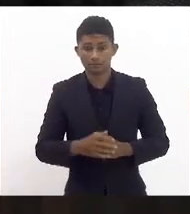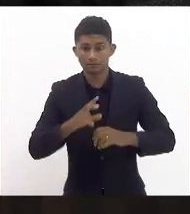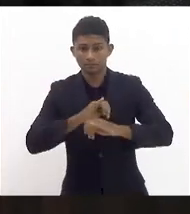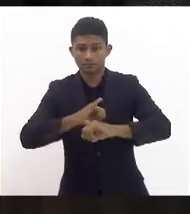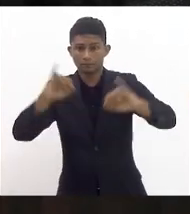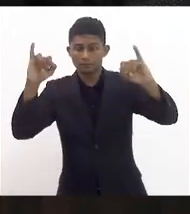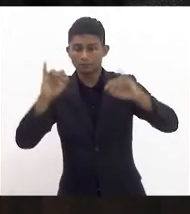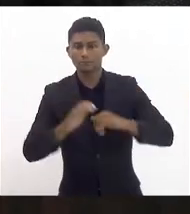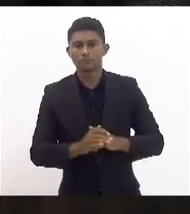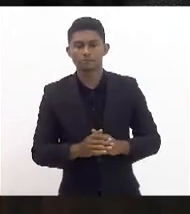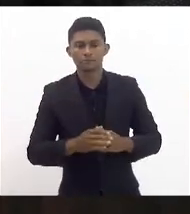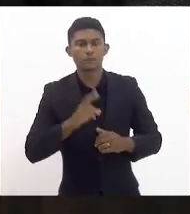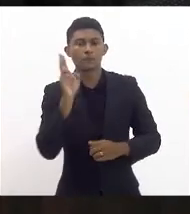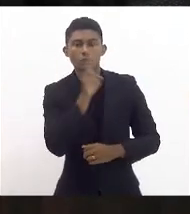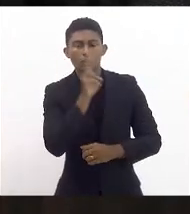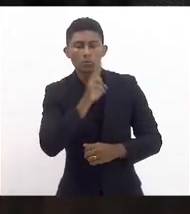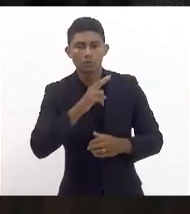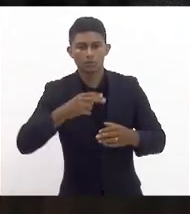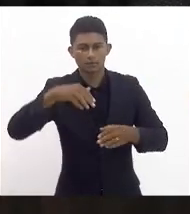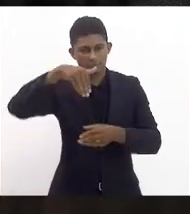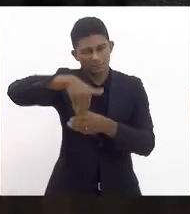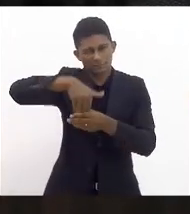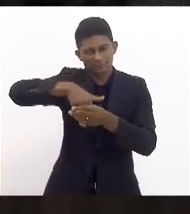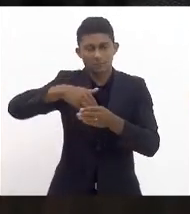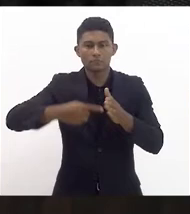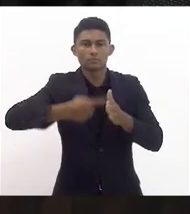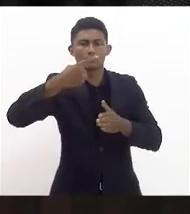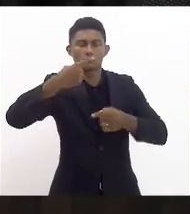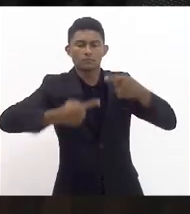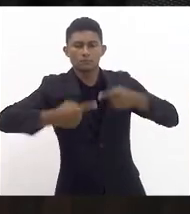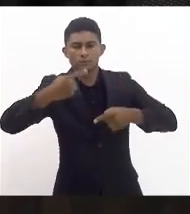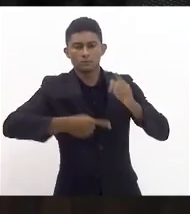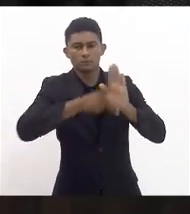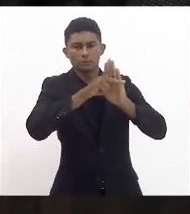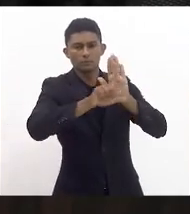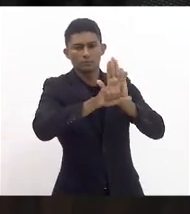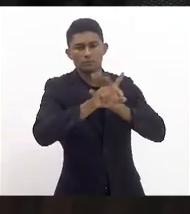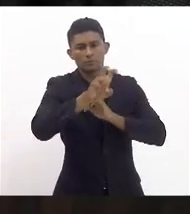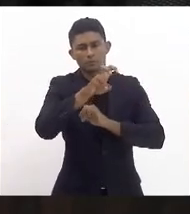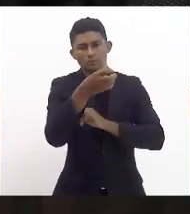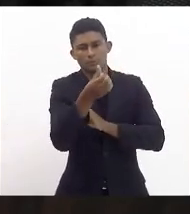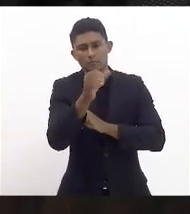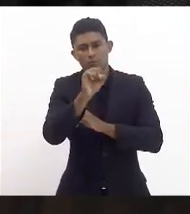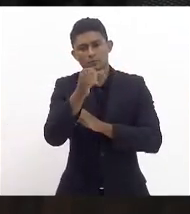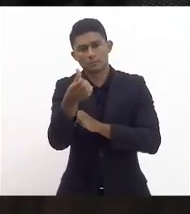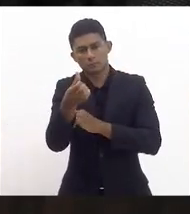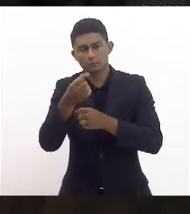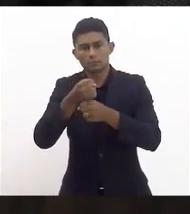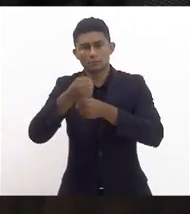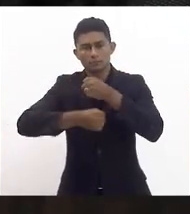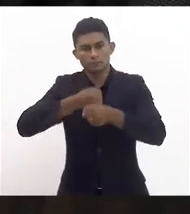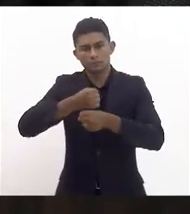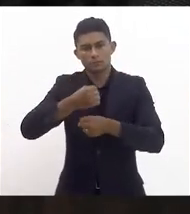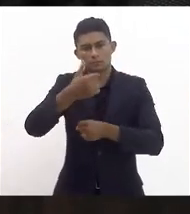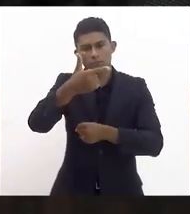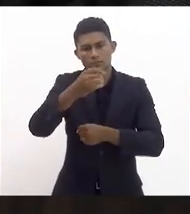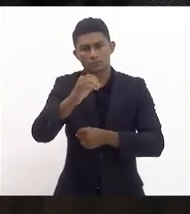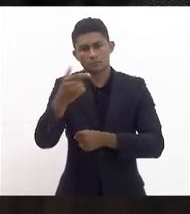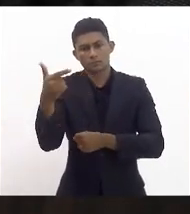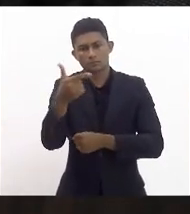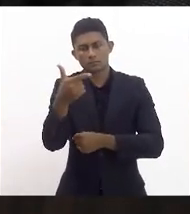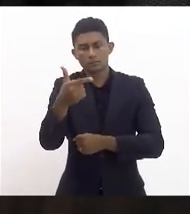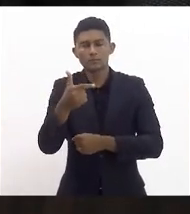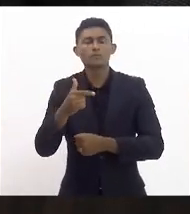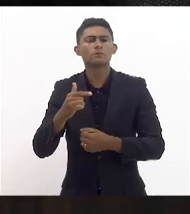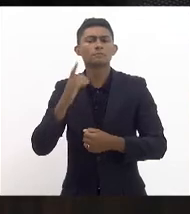Anuncio, em regime de urgência, em votação e discussão única, projeto de lei 5686 de 2022, de